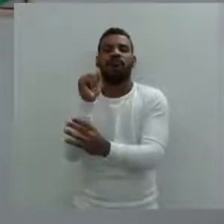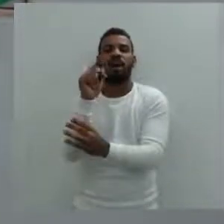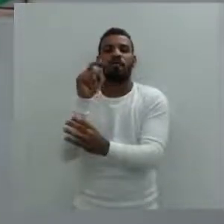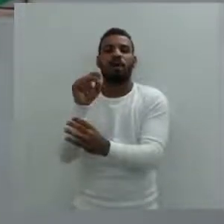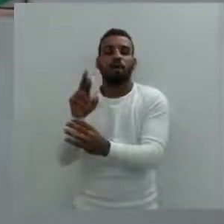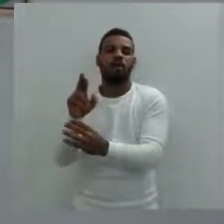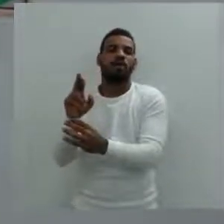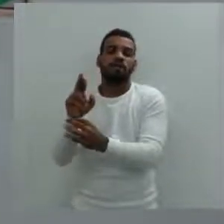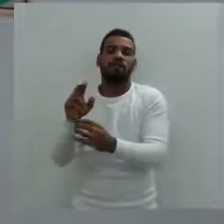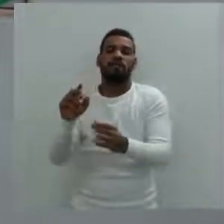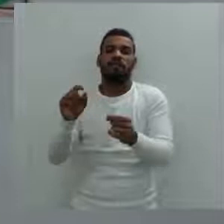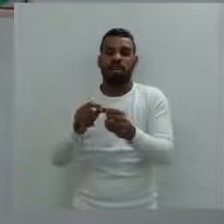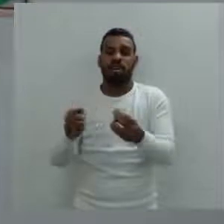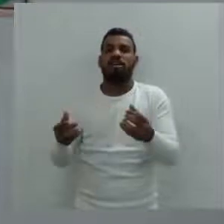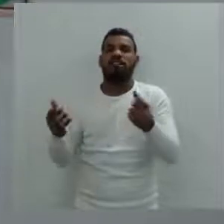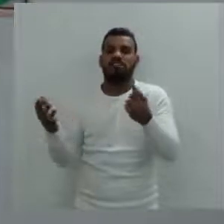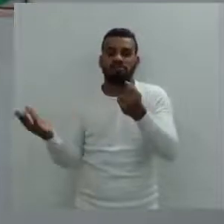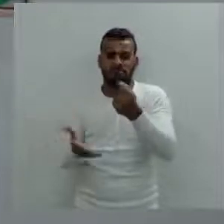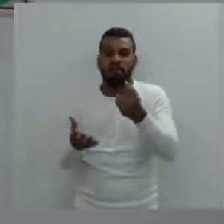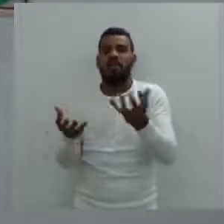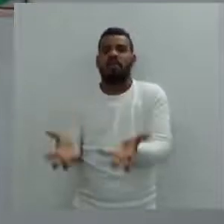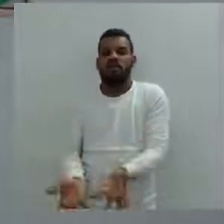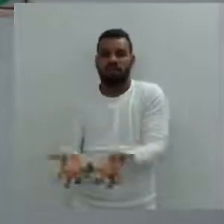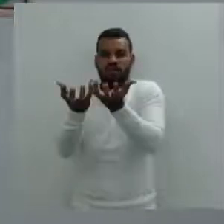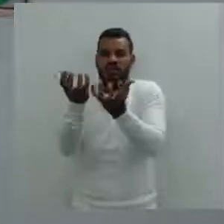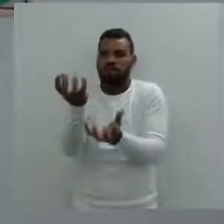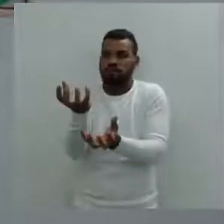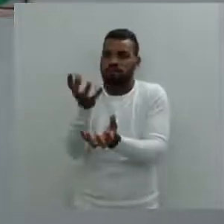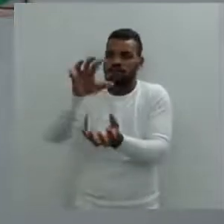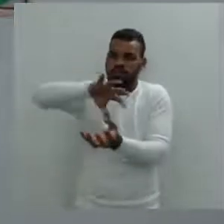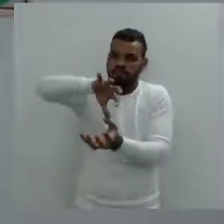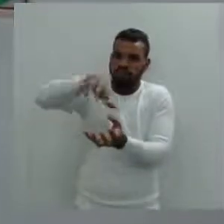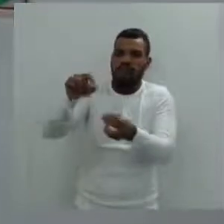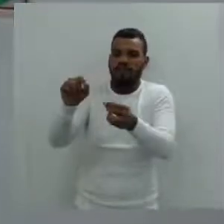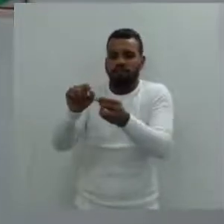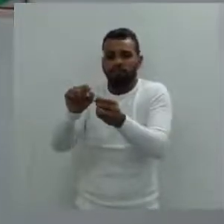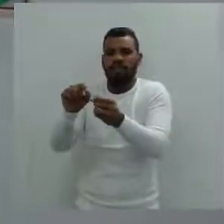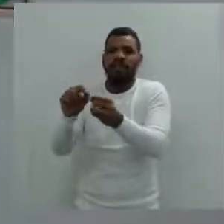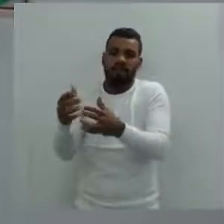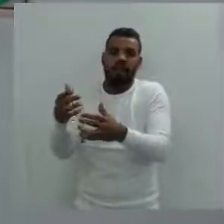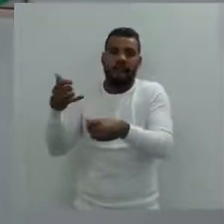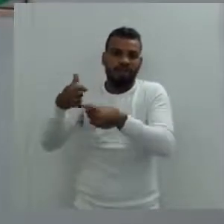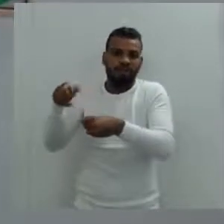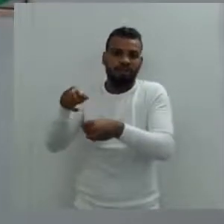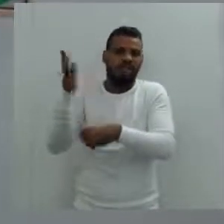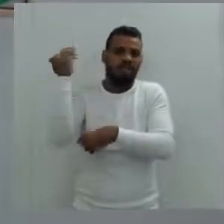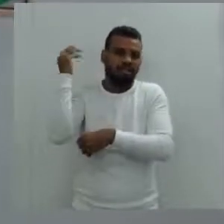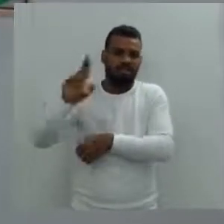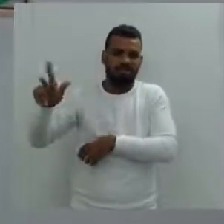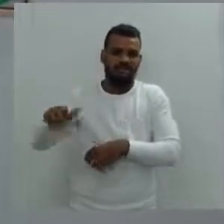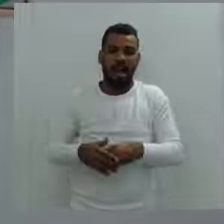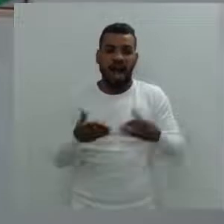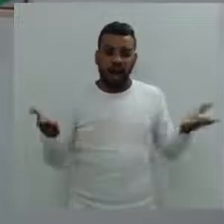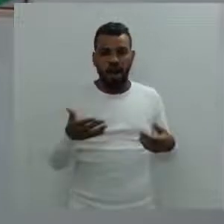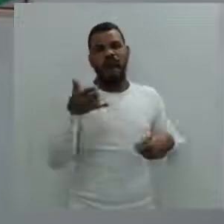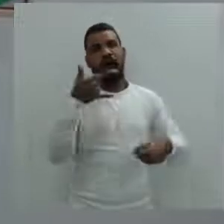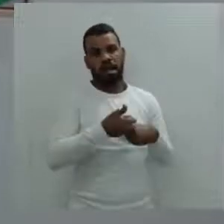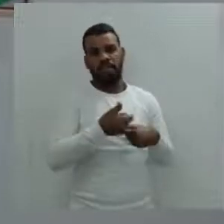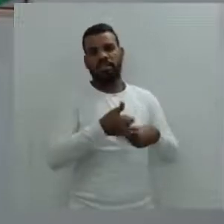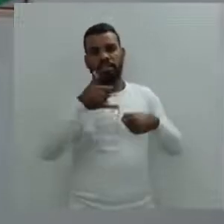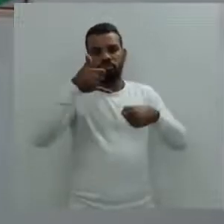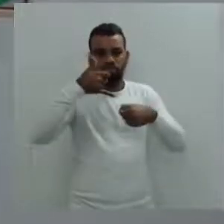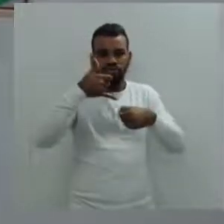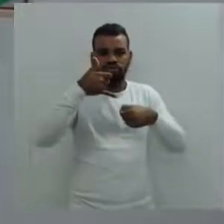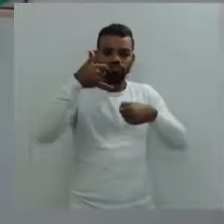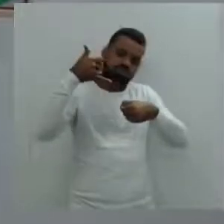eles iam lá e faziam todas estas situações de investimentos, né? E a gente sabe que